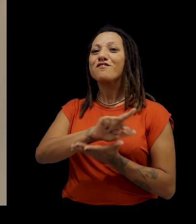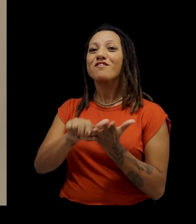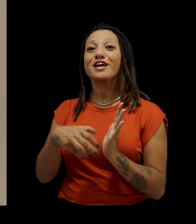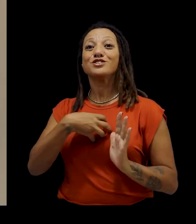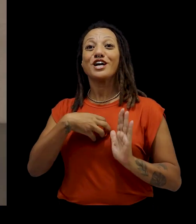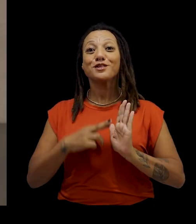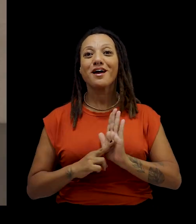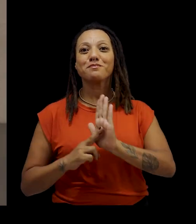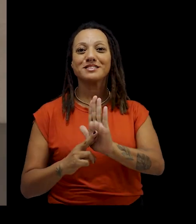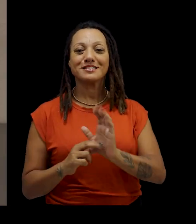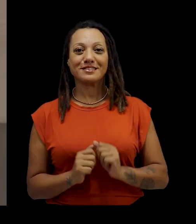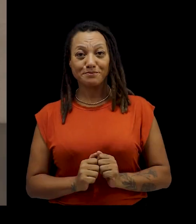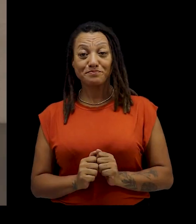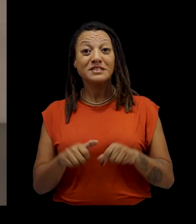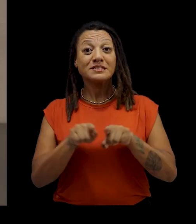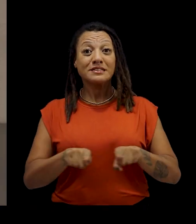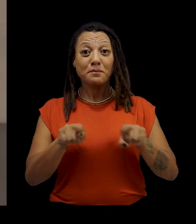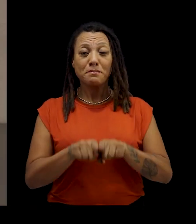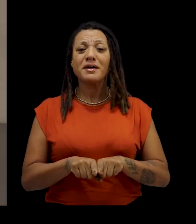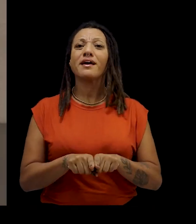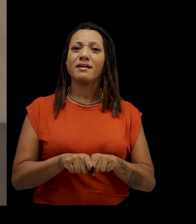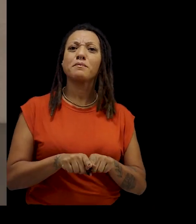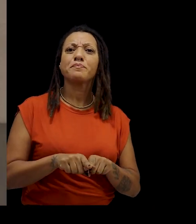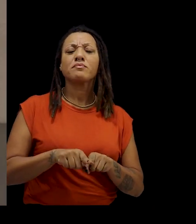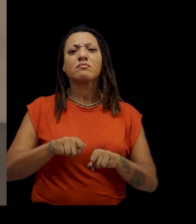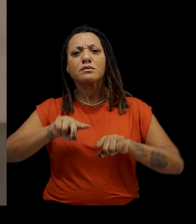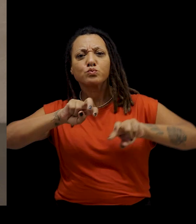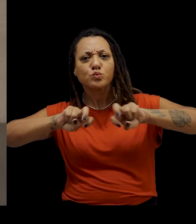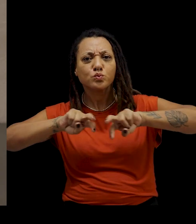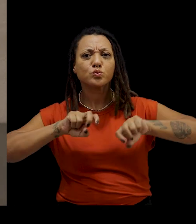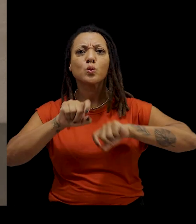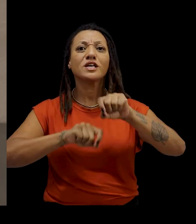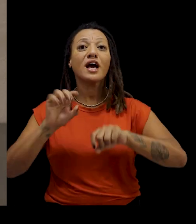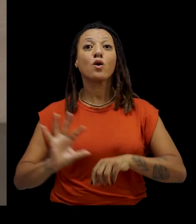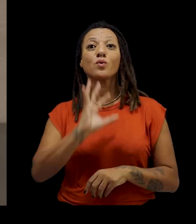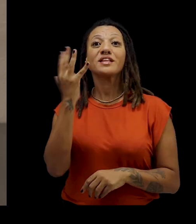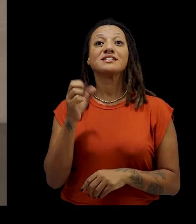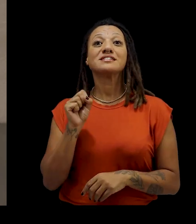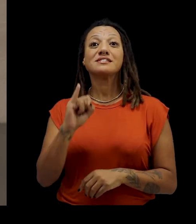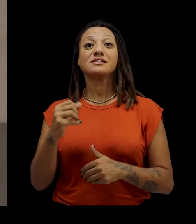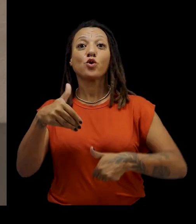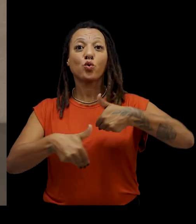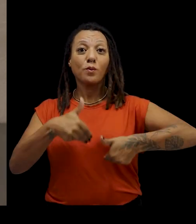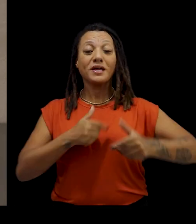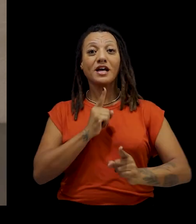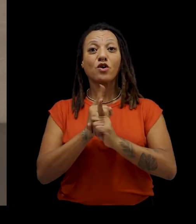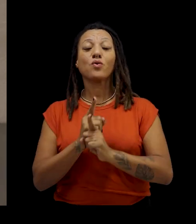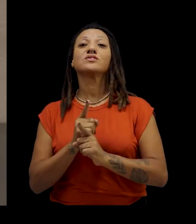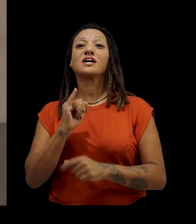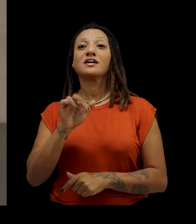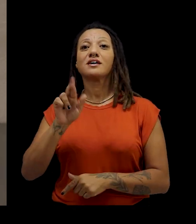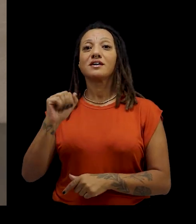né? No conjunto, também, ao especular sobre o que aconteceria se a Curupira encontrasse a Iracema, se